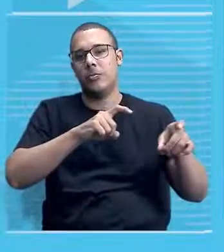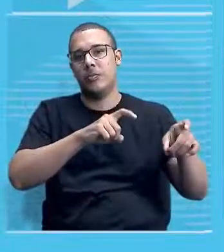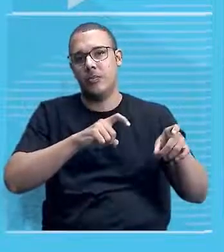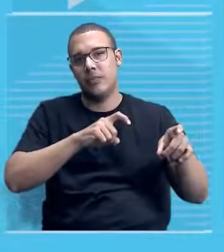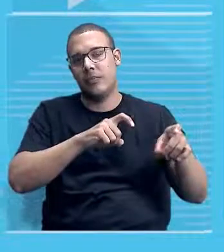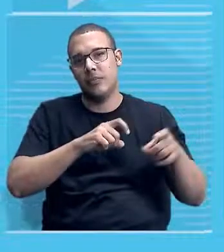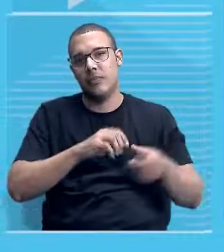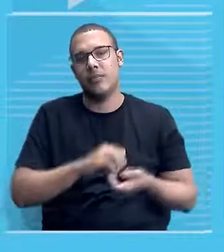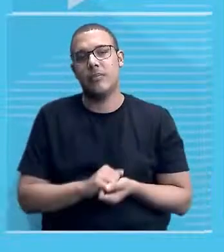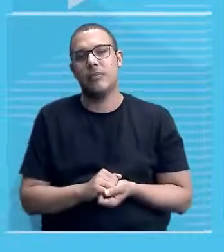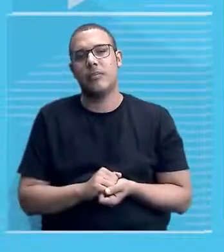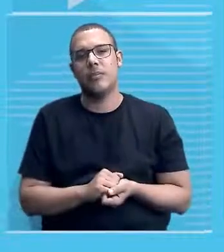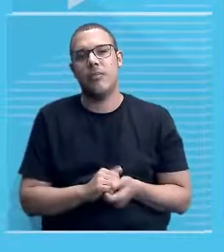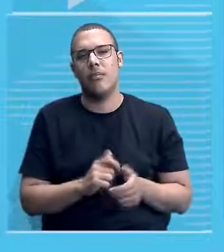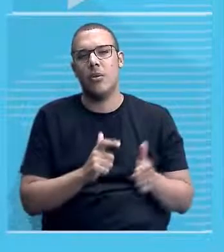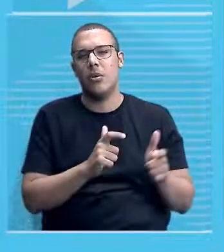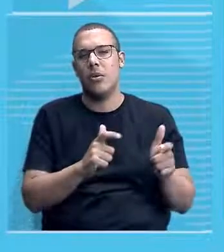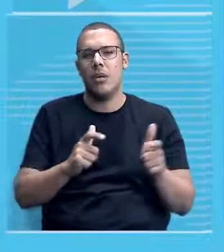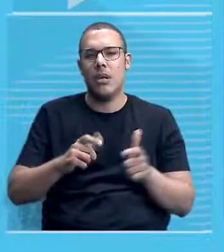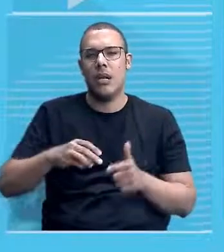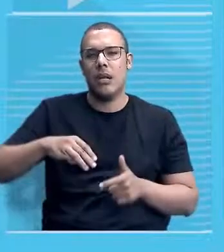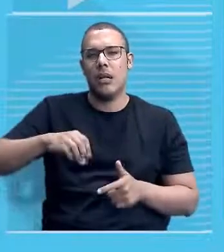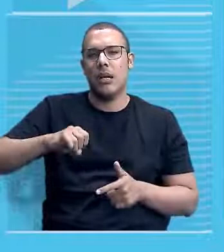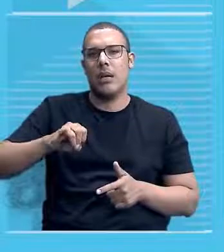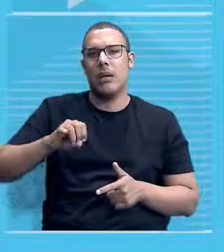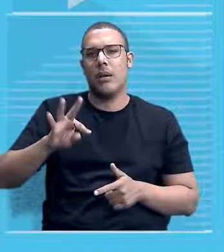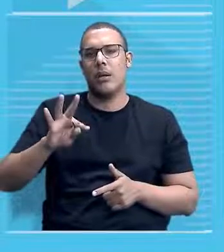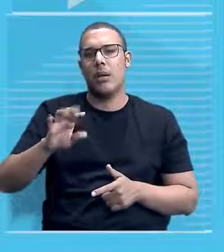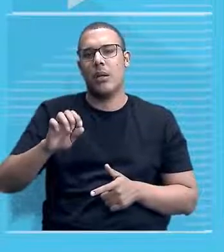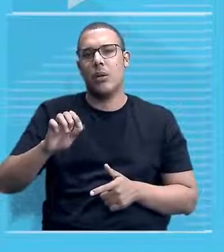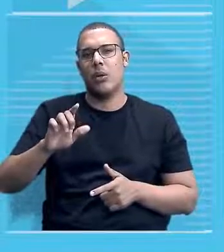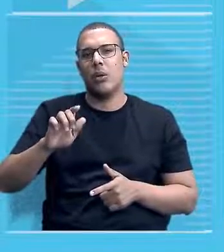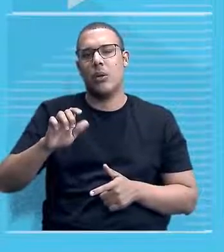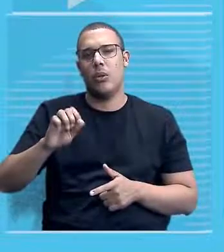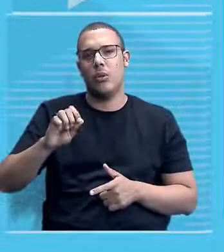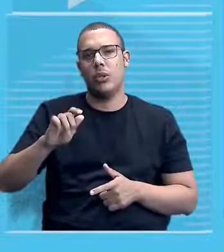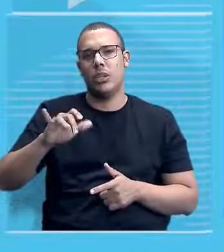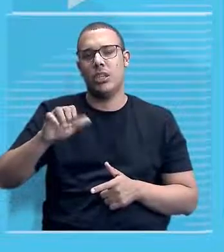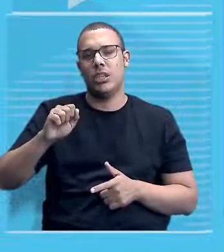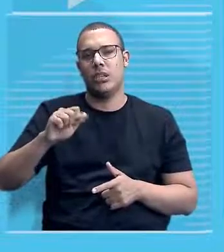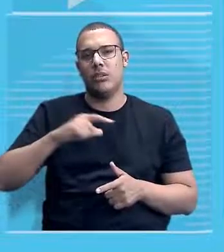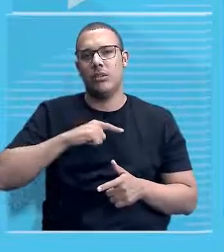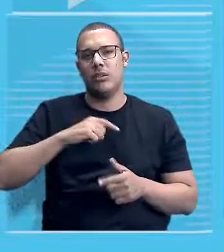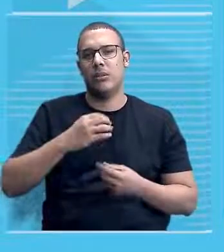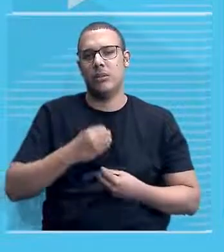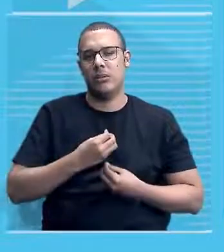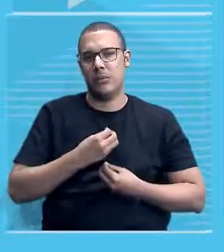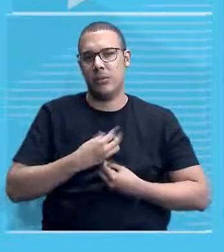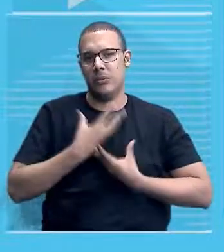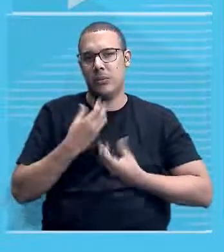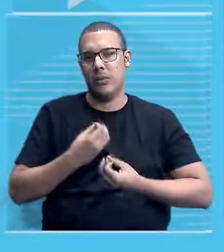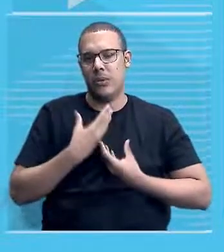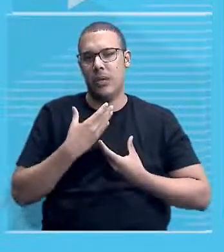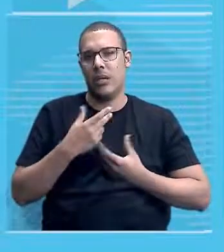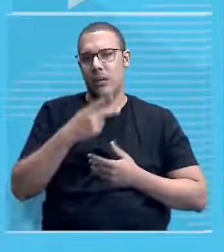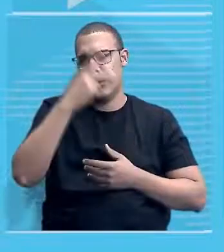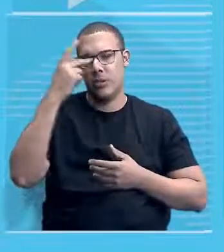é um lugar da mitologia onde onde tem os poetas né pastores